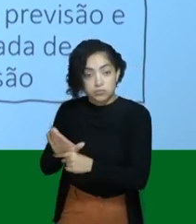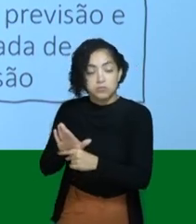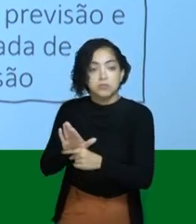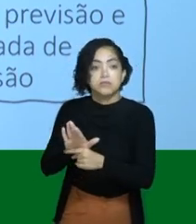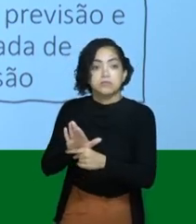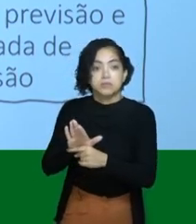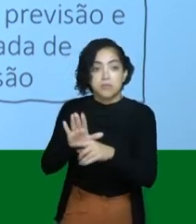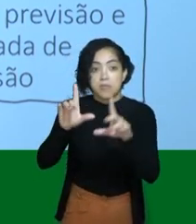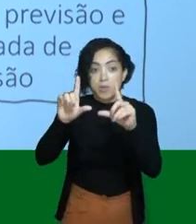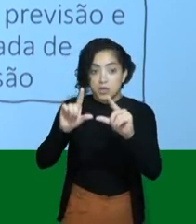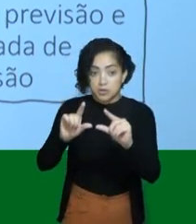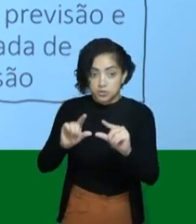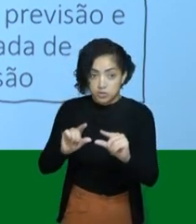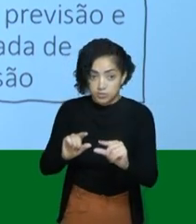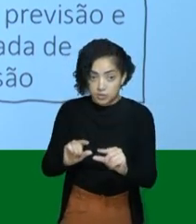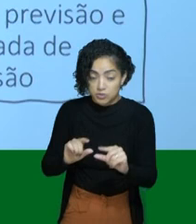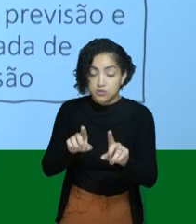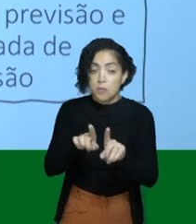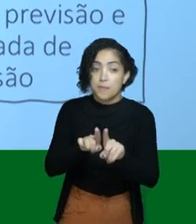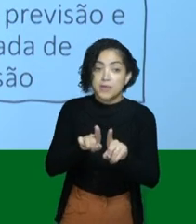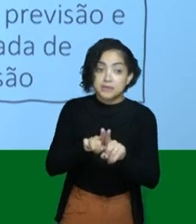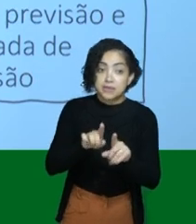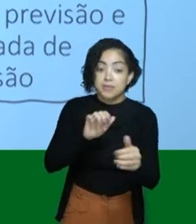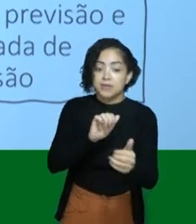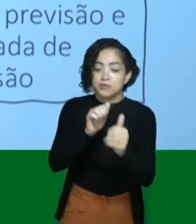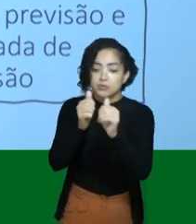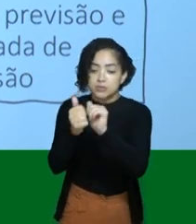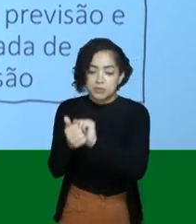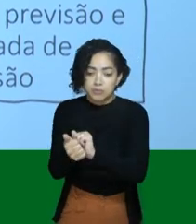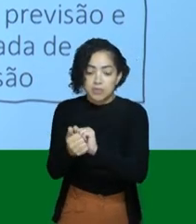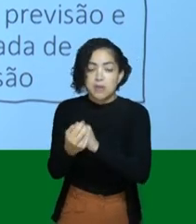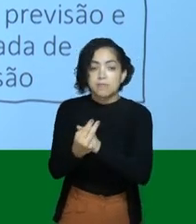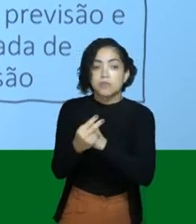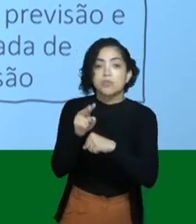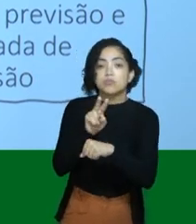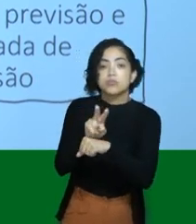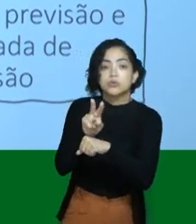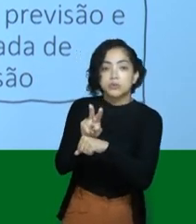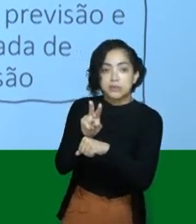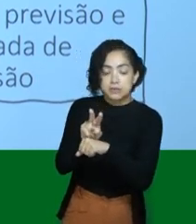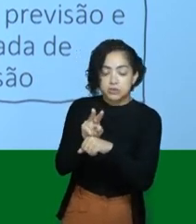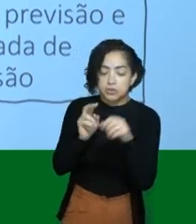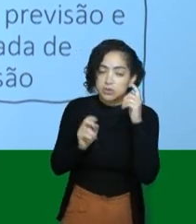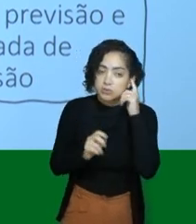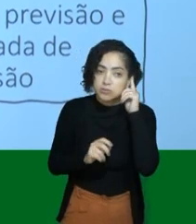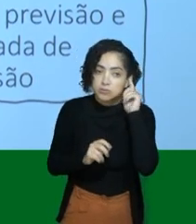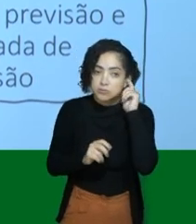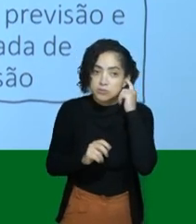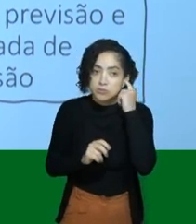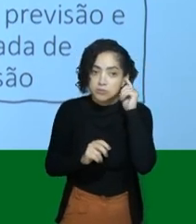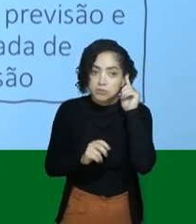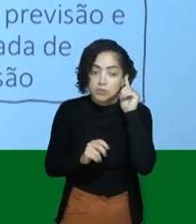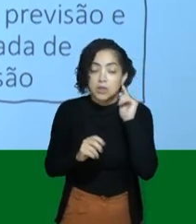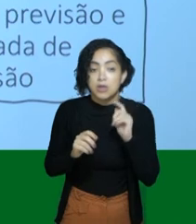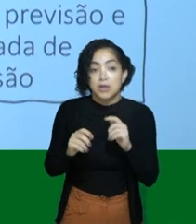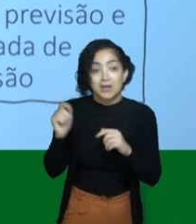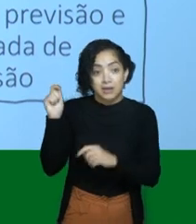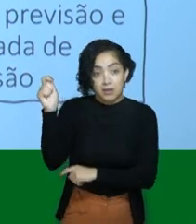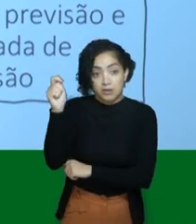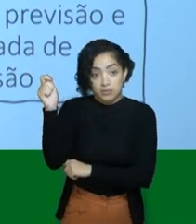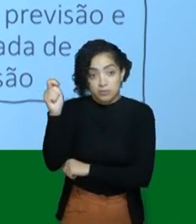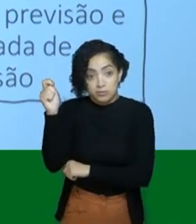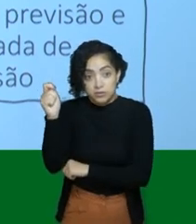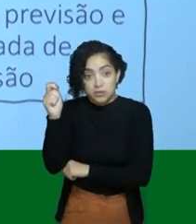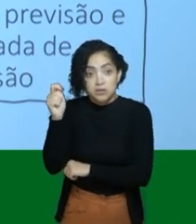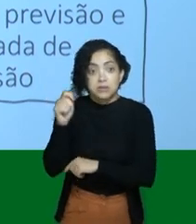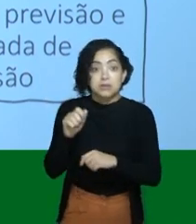eliminar, a diminuir a emissão, mas também nos adaptar, nos proteger. Se, como eu disse, o Rio Grande do Sul